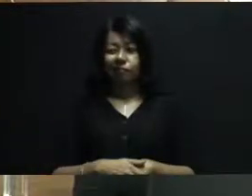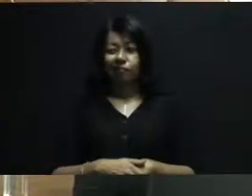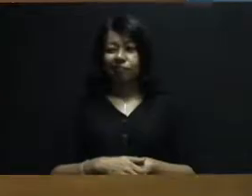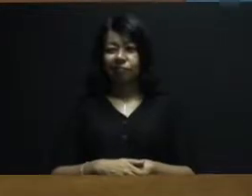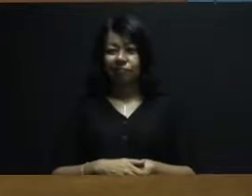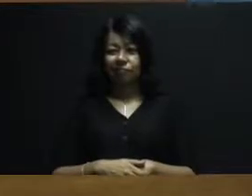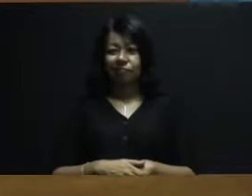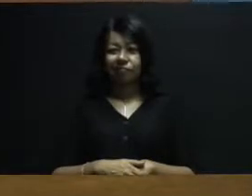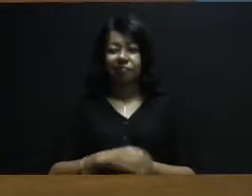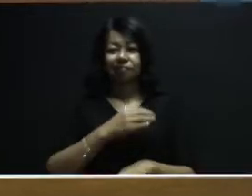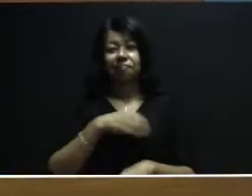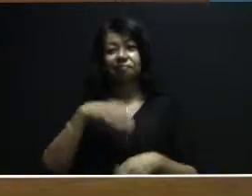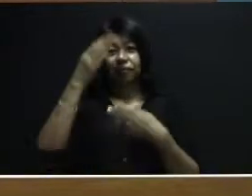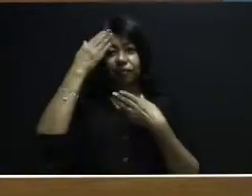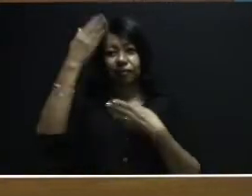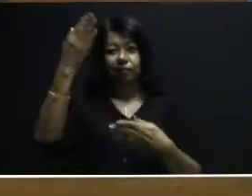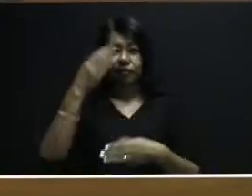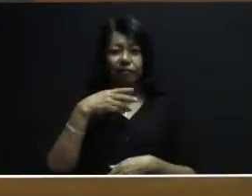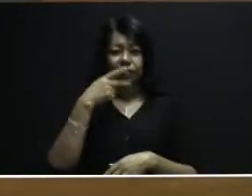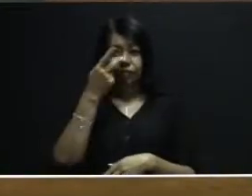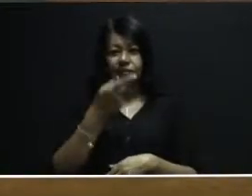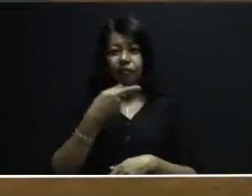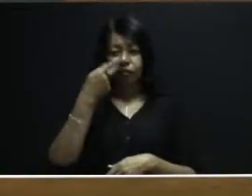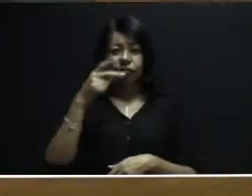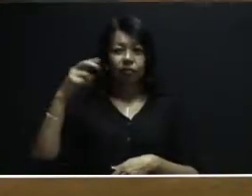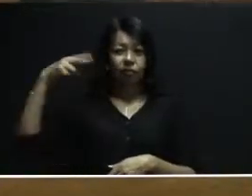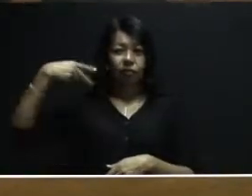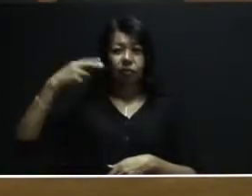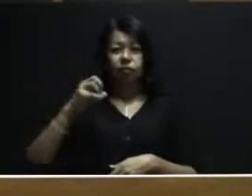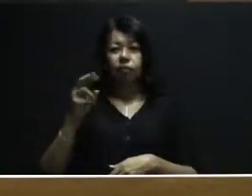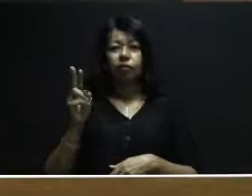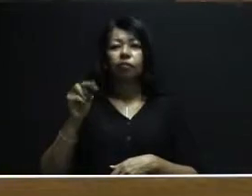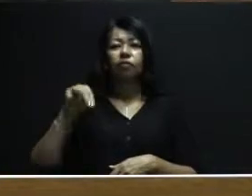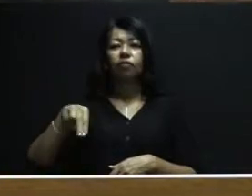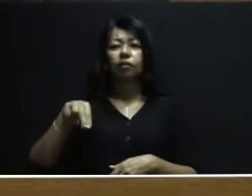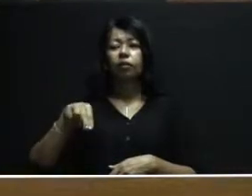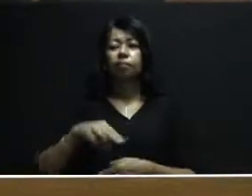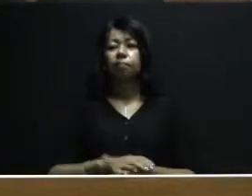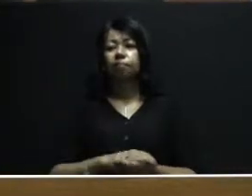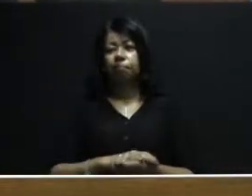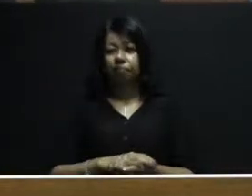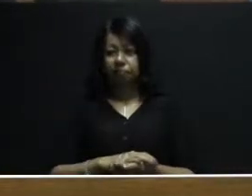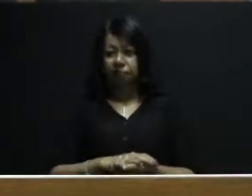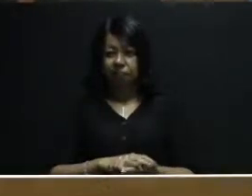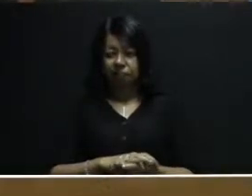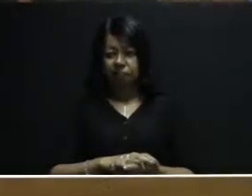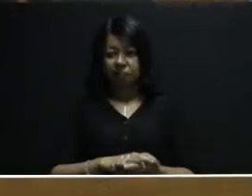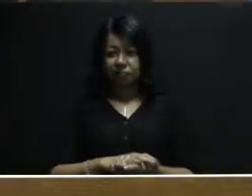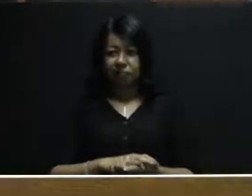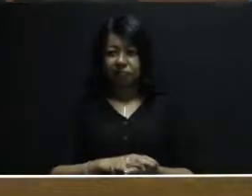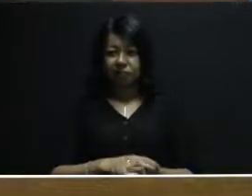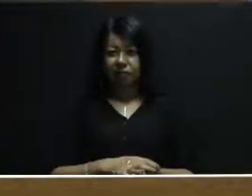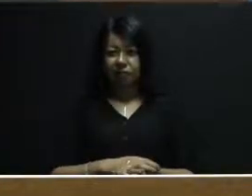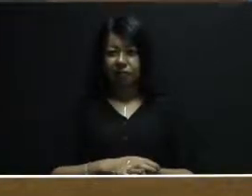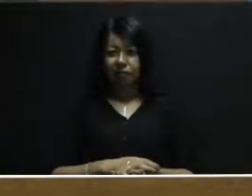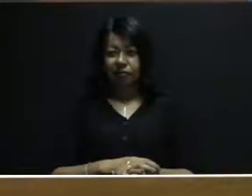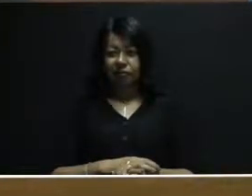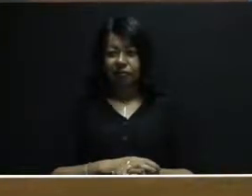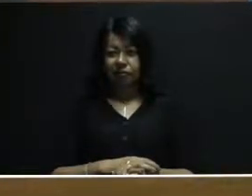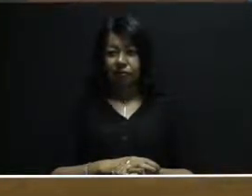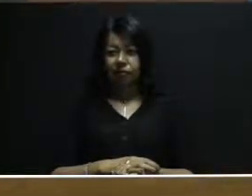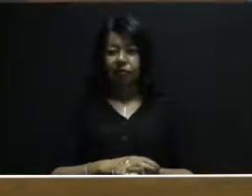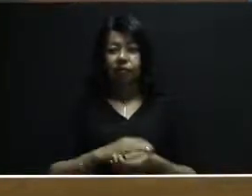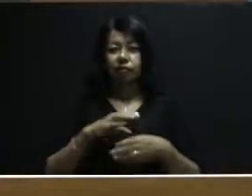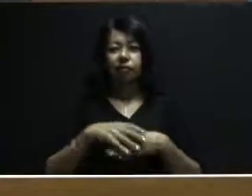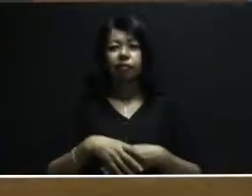Inicialmente, eu tenho que agradecer as palavras do vereador Ivan Delbrando. Obrigado pela acolhida. Gostaria de